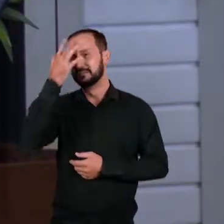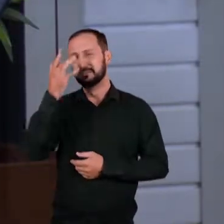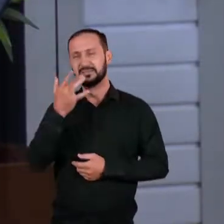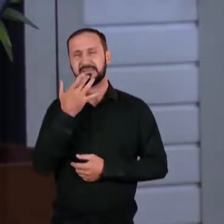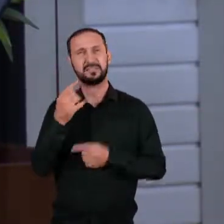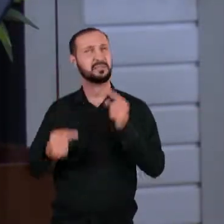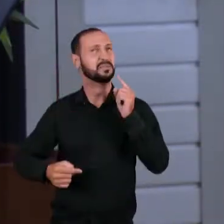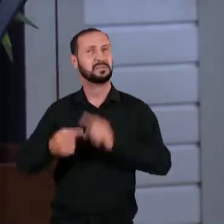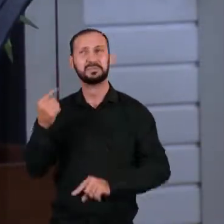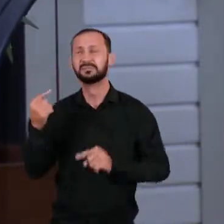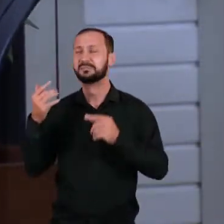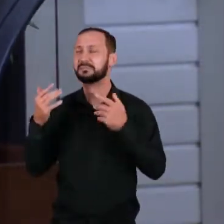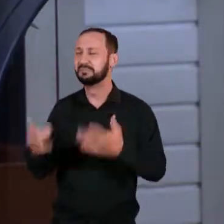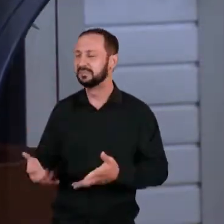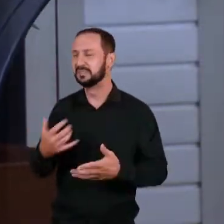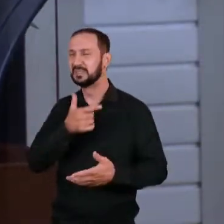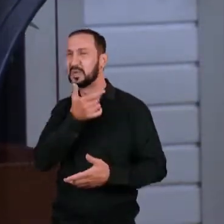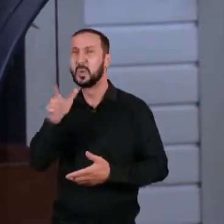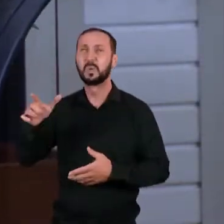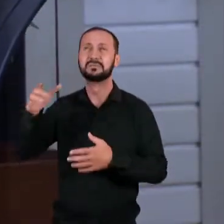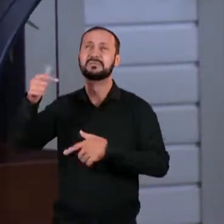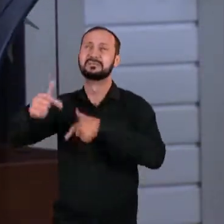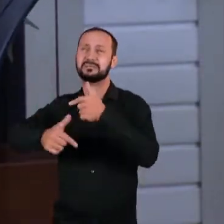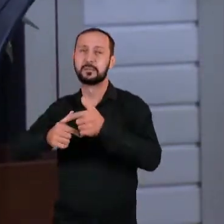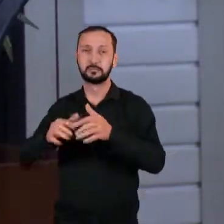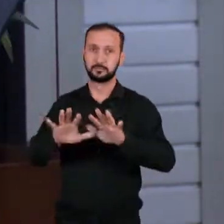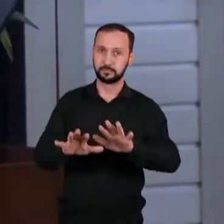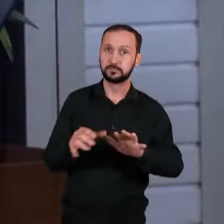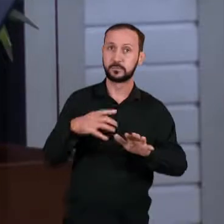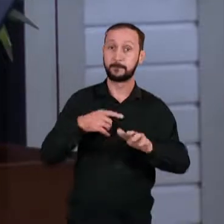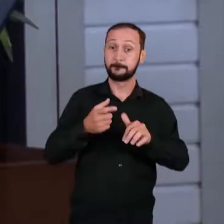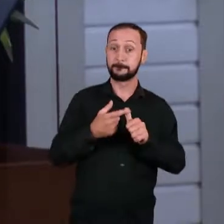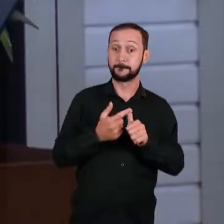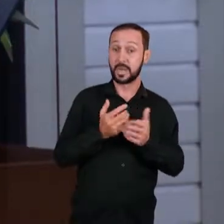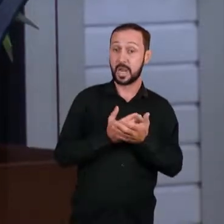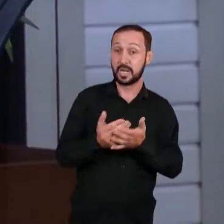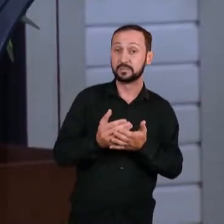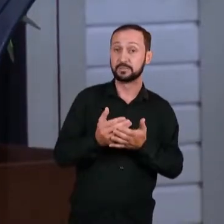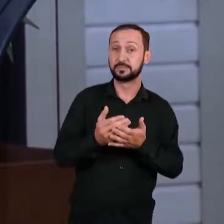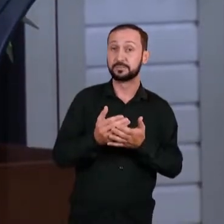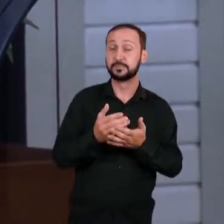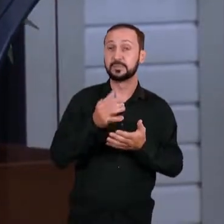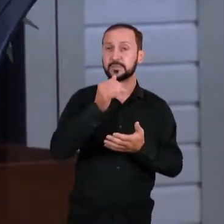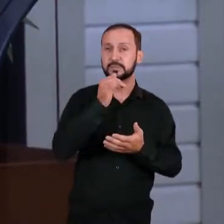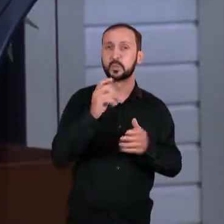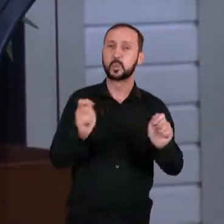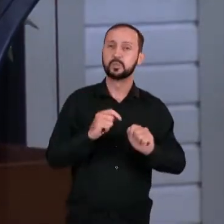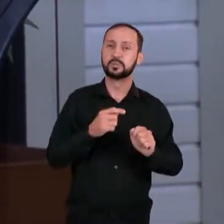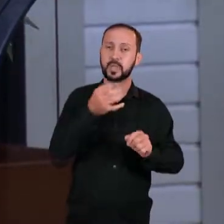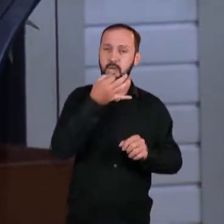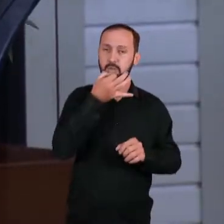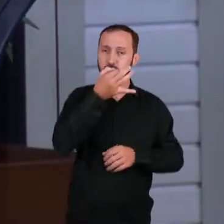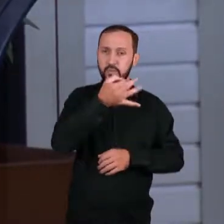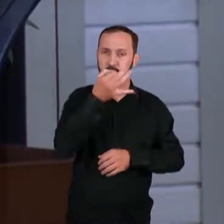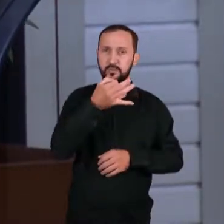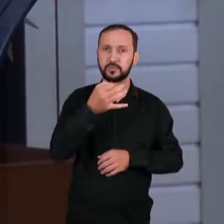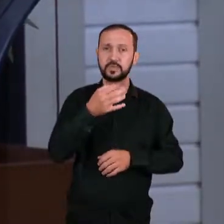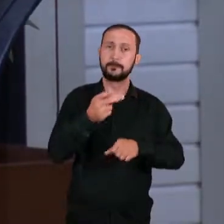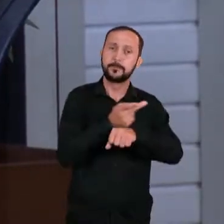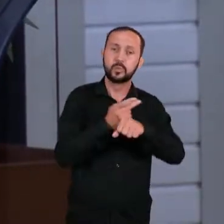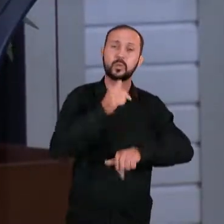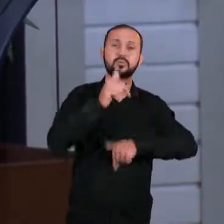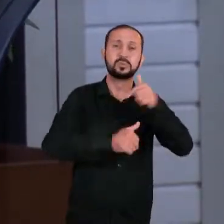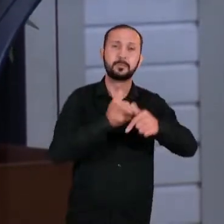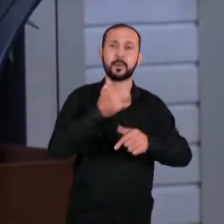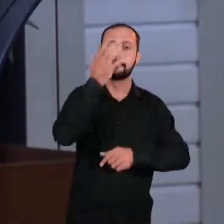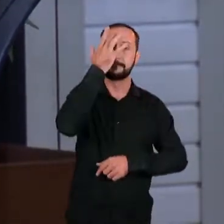de cumprir, que ela cumpriria, né? Então, primeiramente, assim, nós, se pudéssemos, né, dar um conselho, é você reconhecer o seu perfil. Então, você é